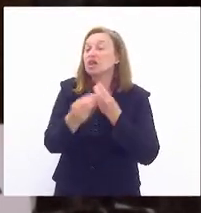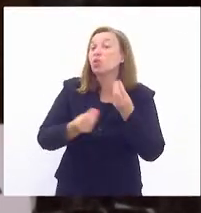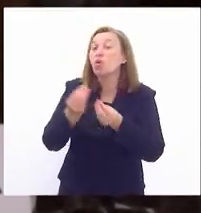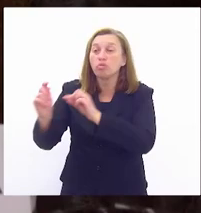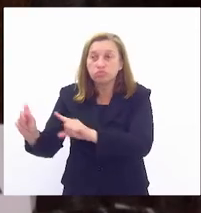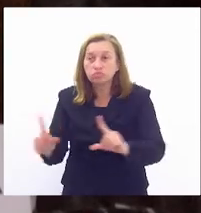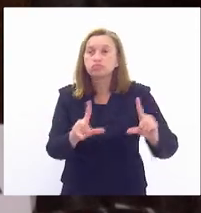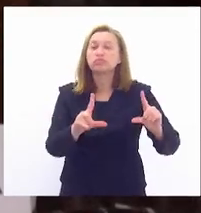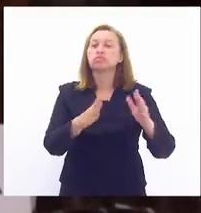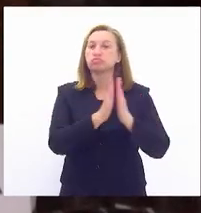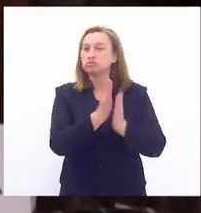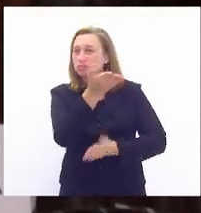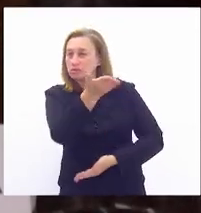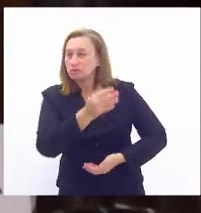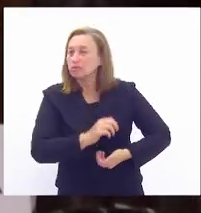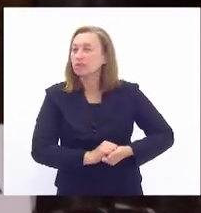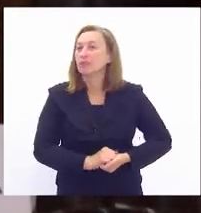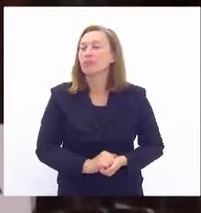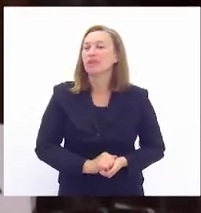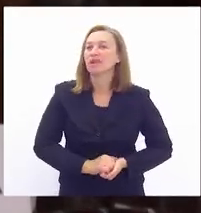por favor?